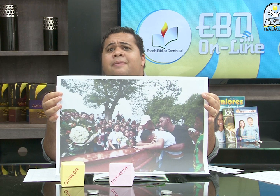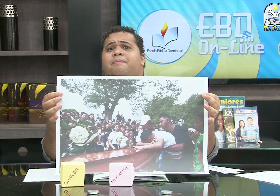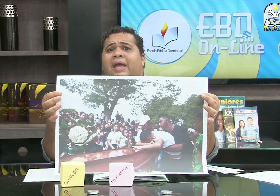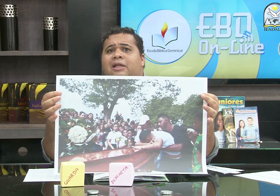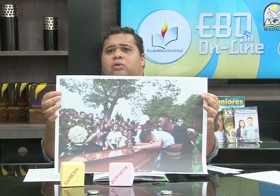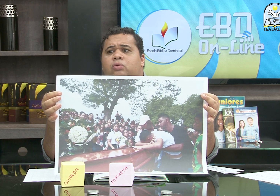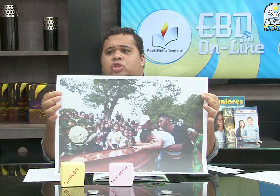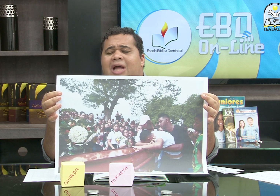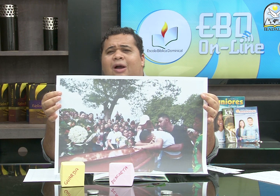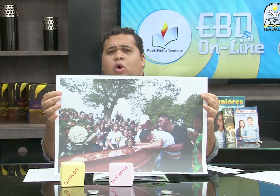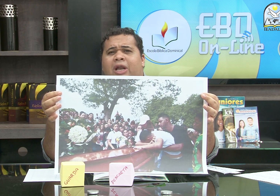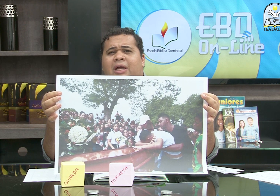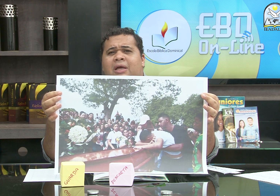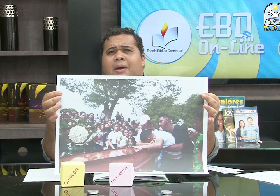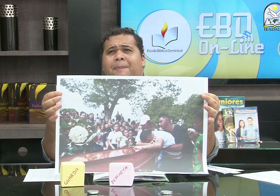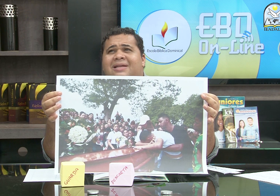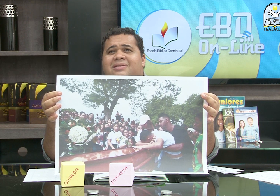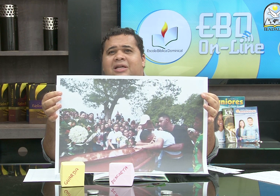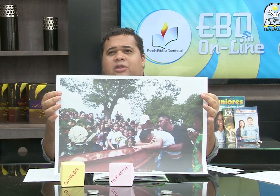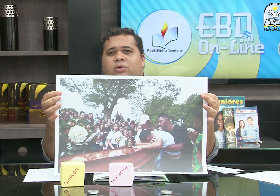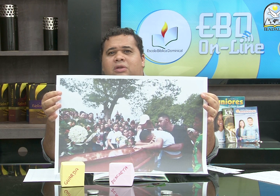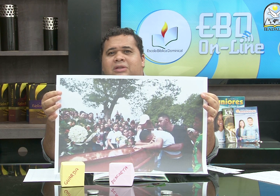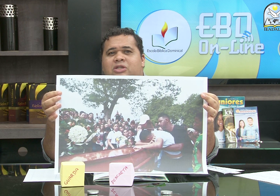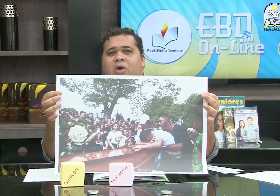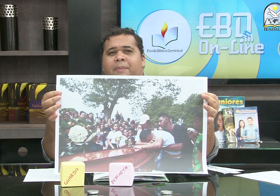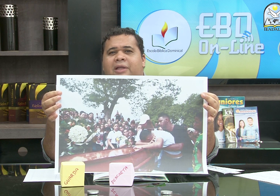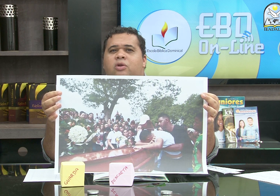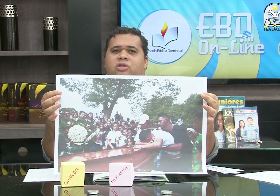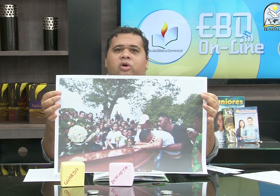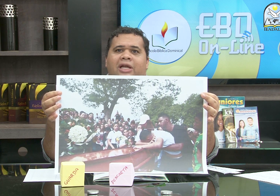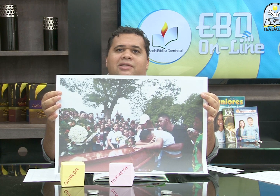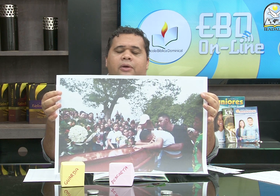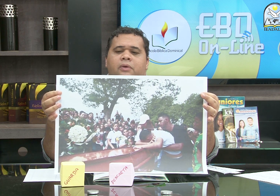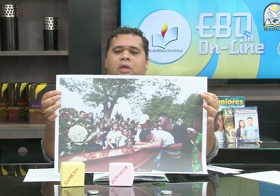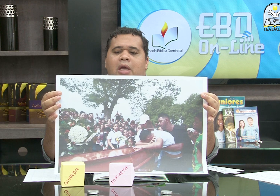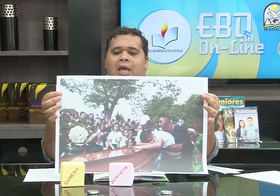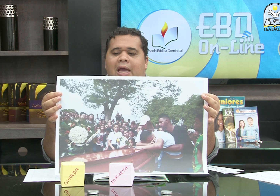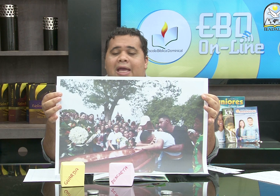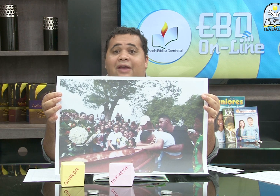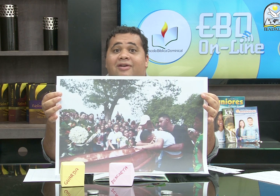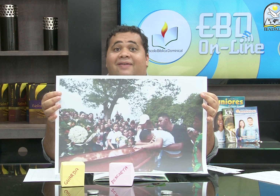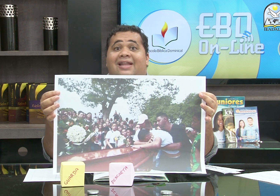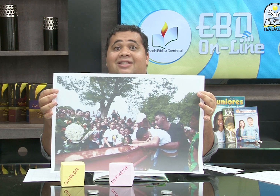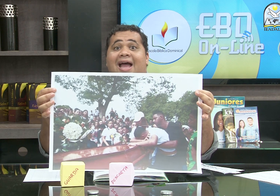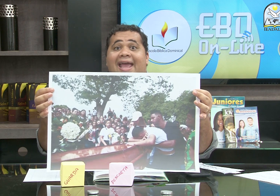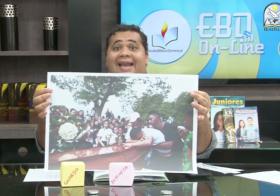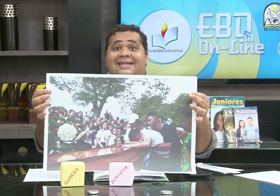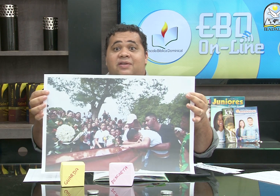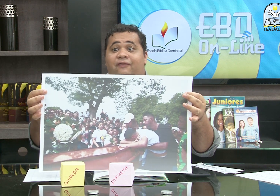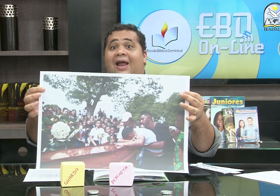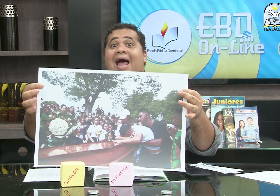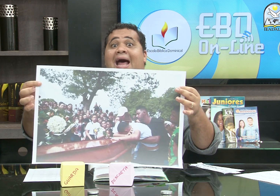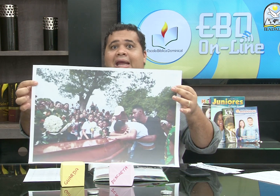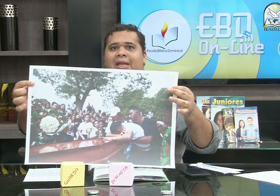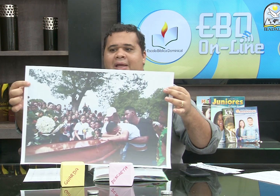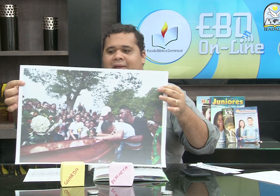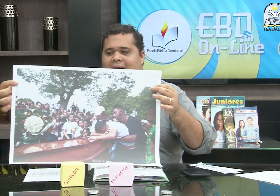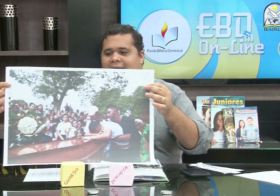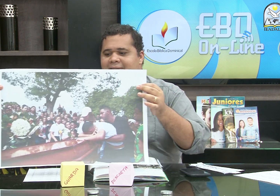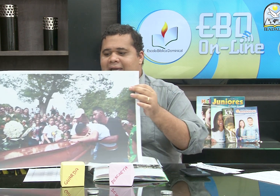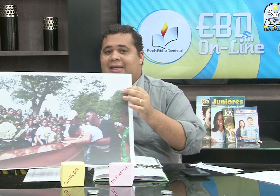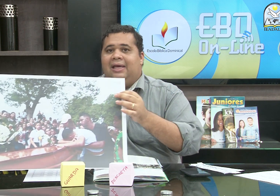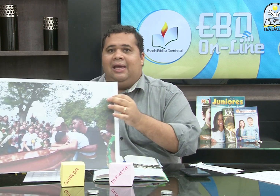que sentimento está agora passando na sua mente e no seu coração e você vai deixar eles falarem